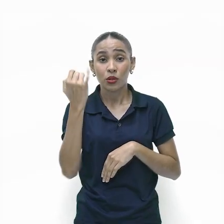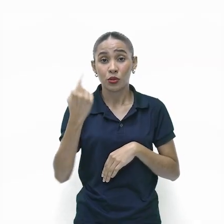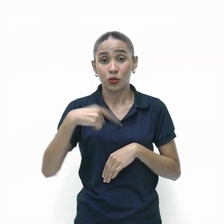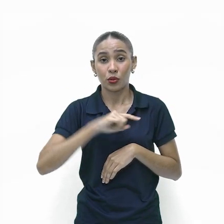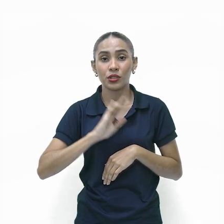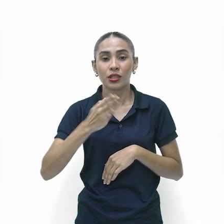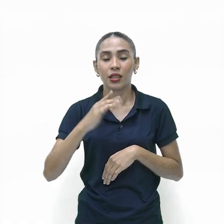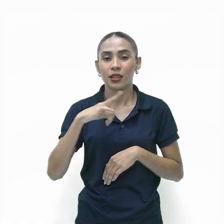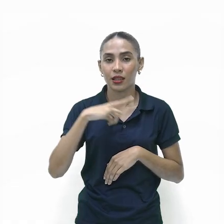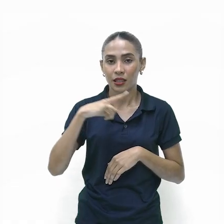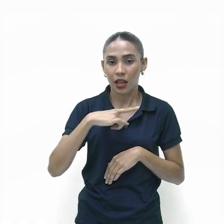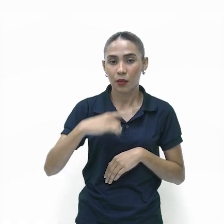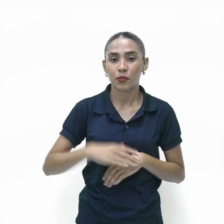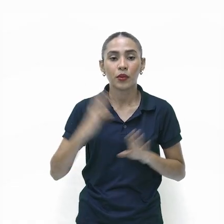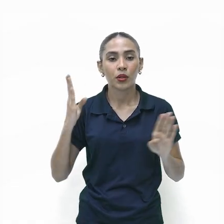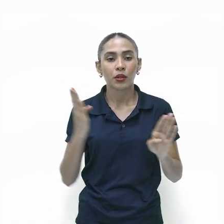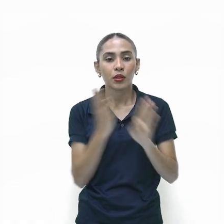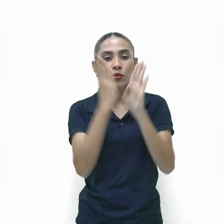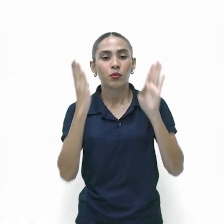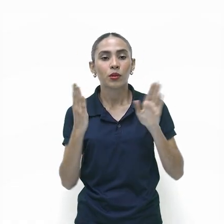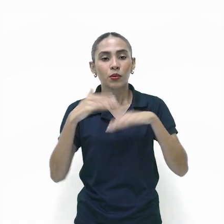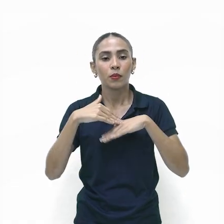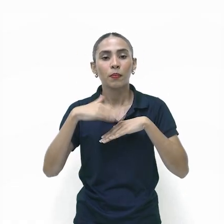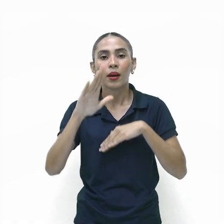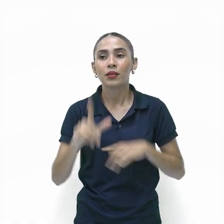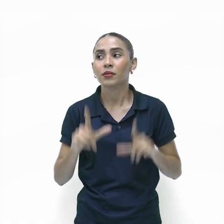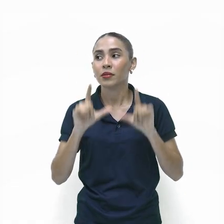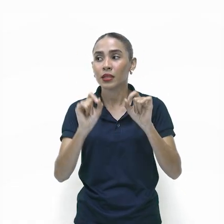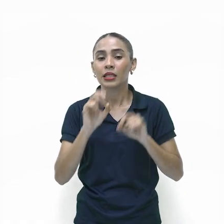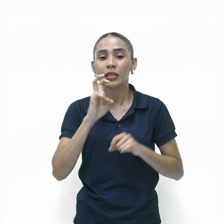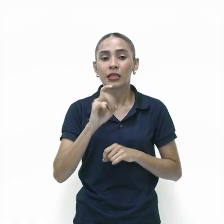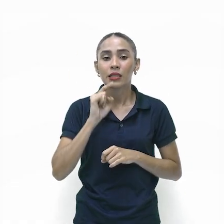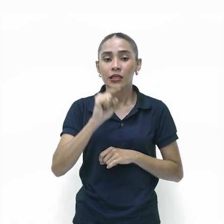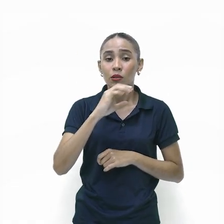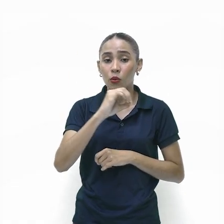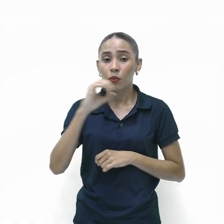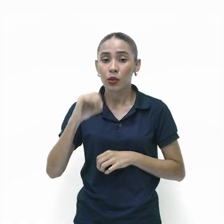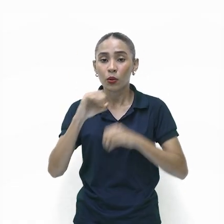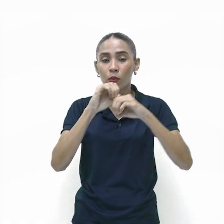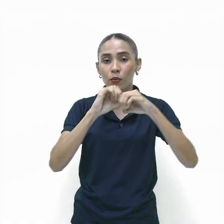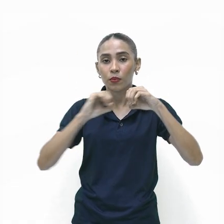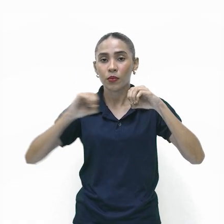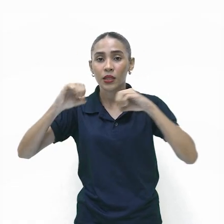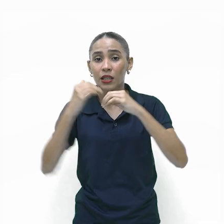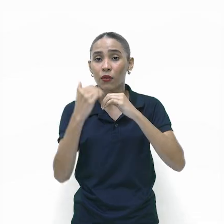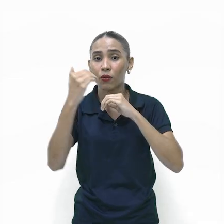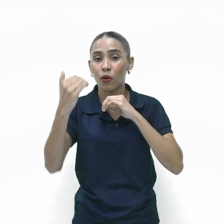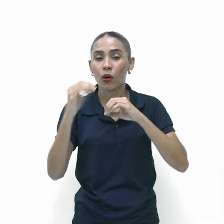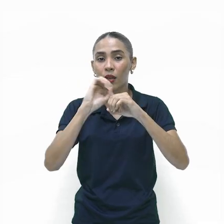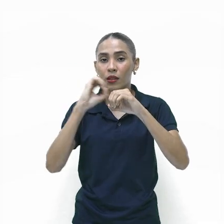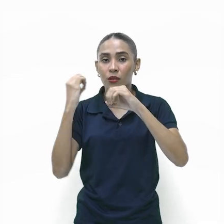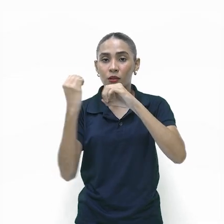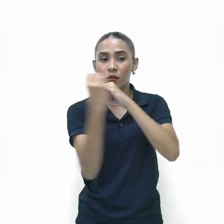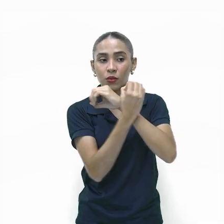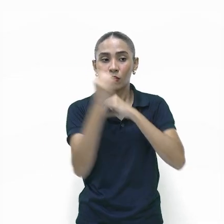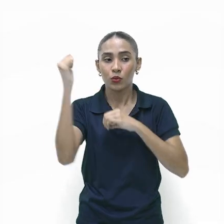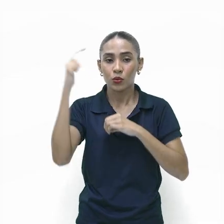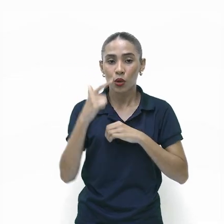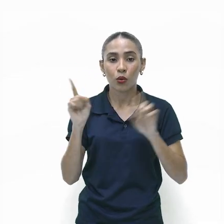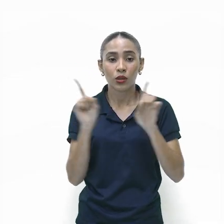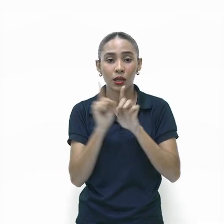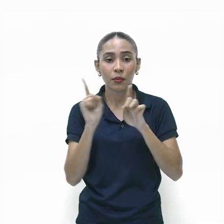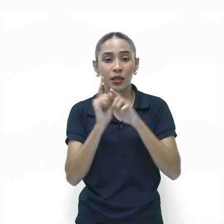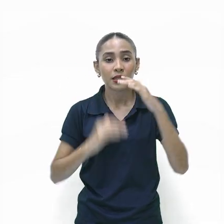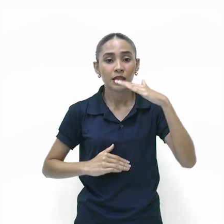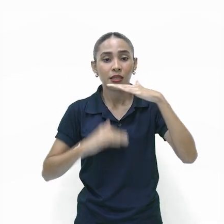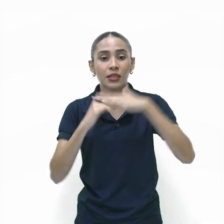já descobrimos. Até agora, descobrimos bem mais do que 5.000 planetas fora do sistema solar. Nós